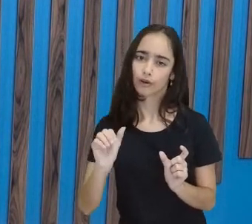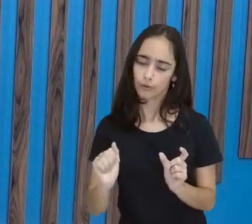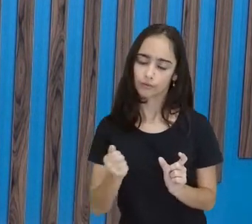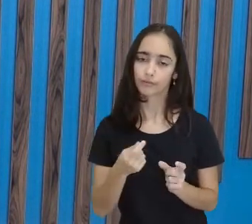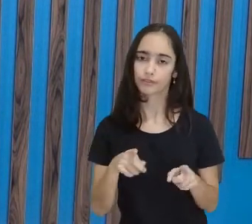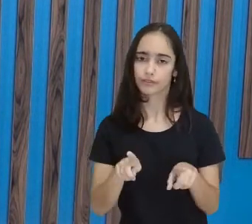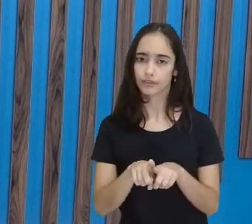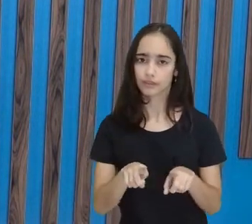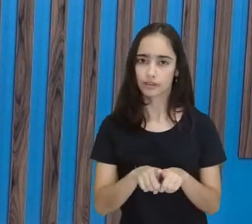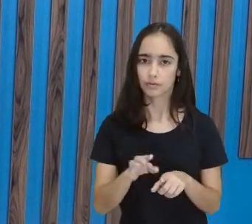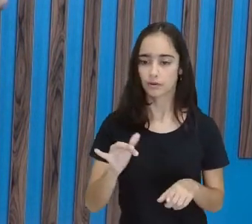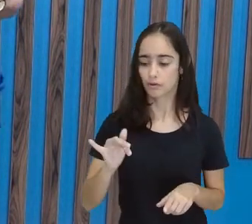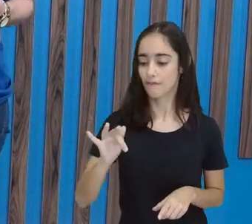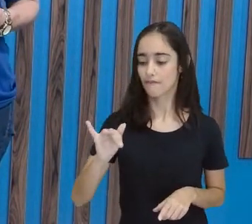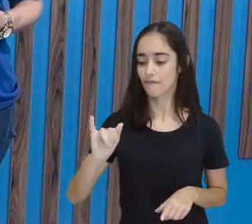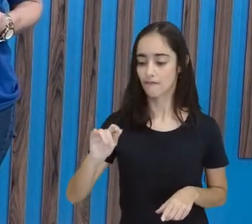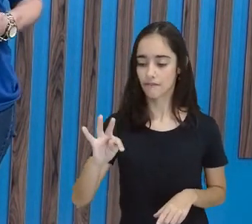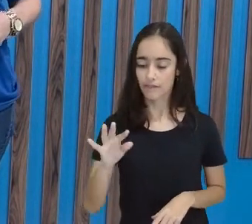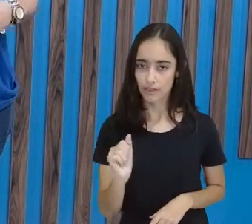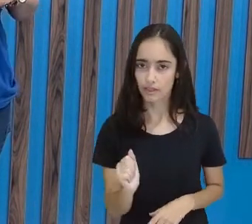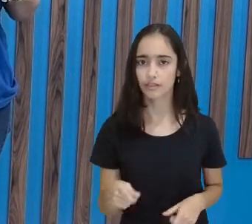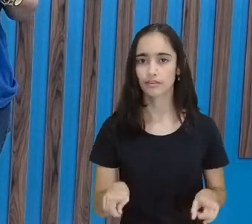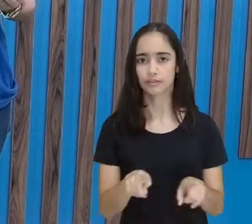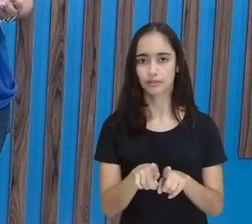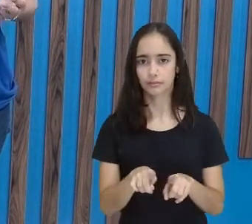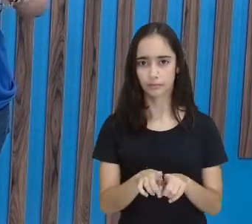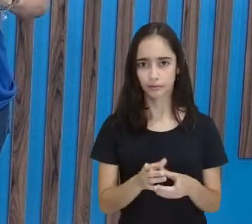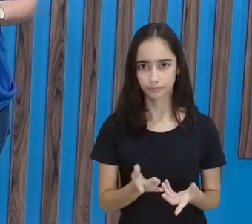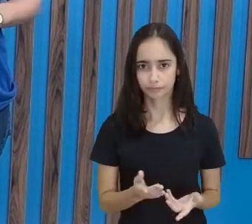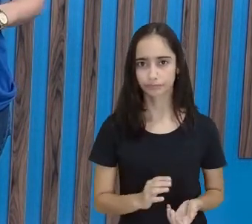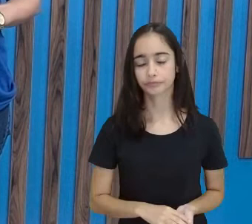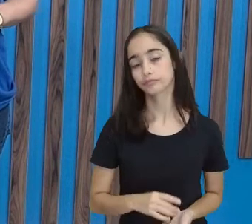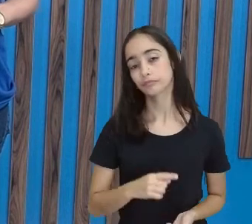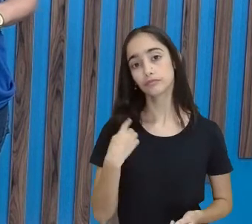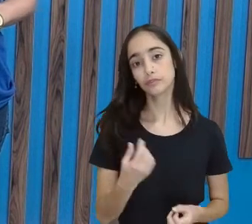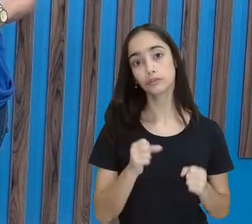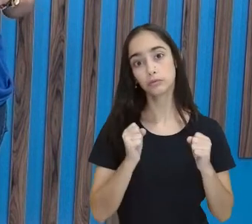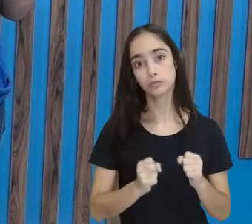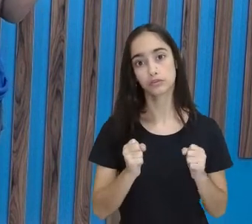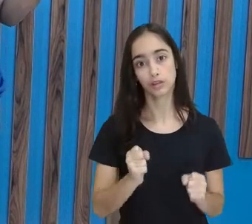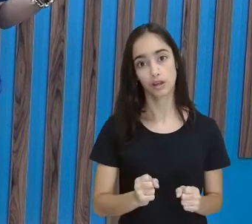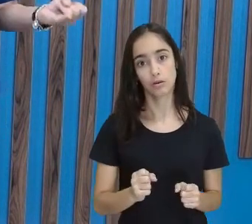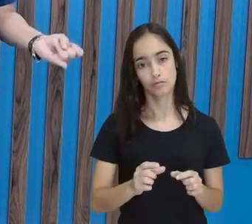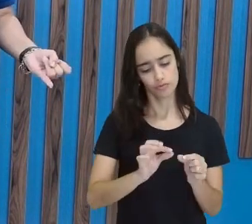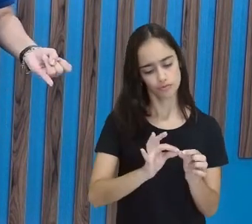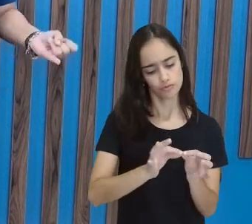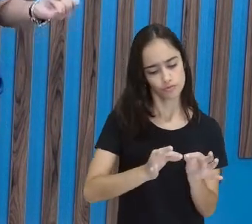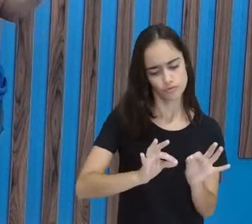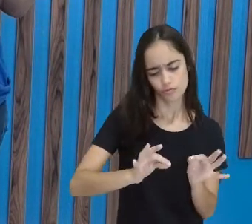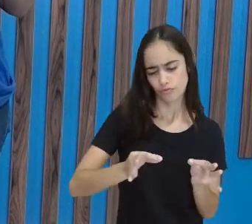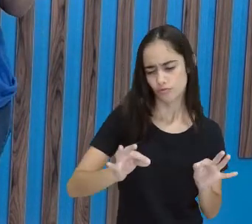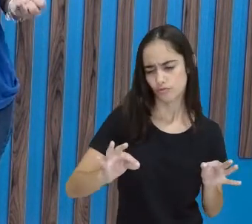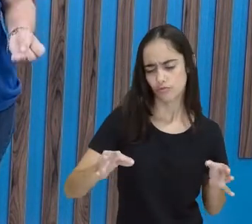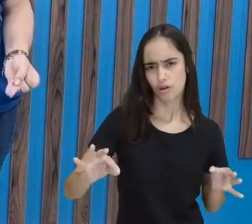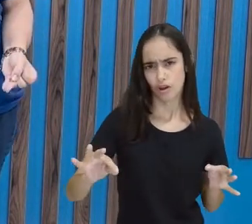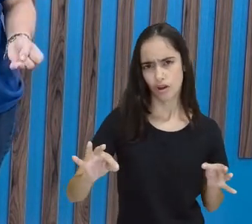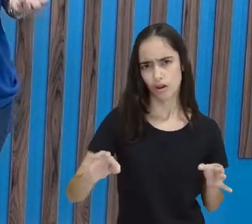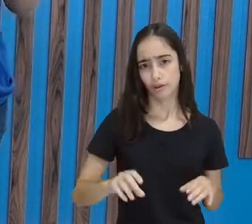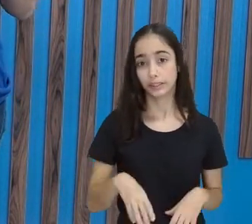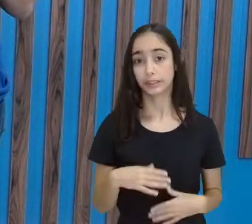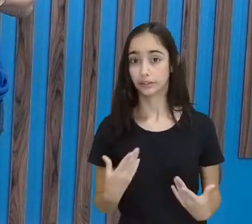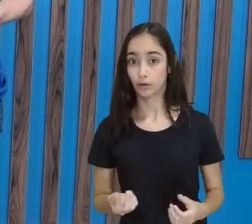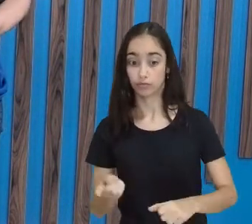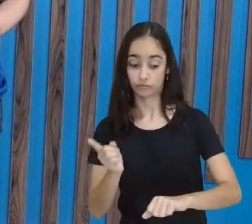bem? Então, nós podemos também medir o comprimento. Então, tempo,